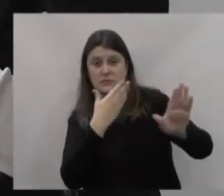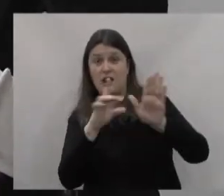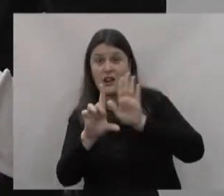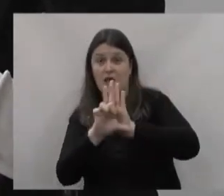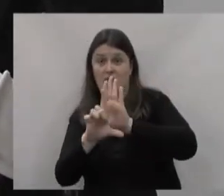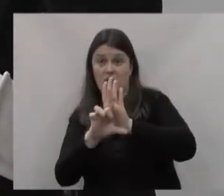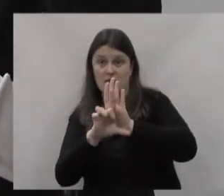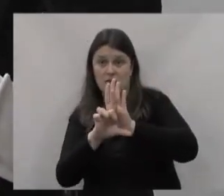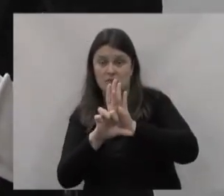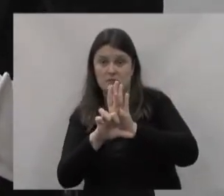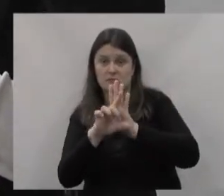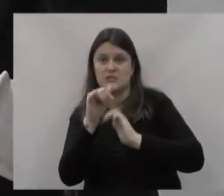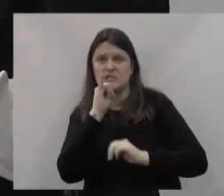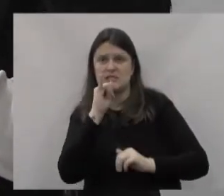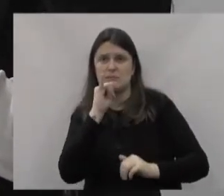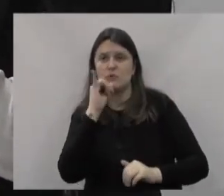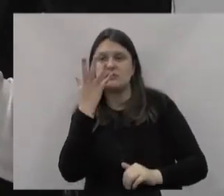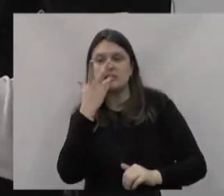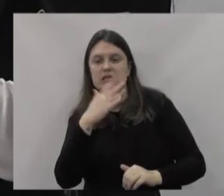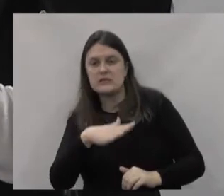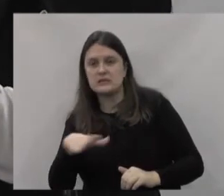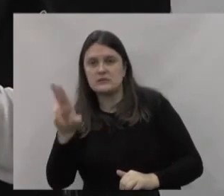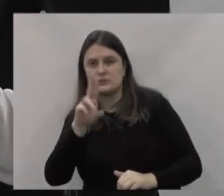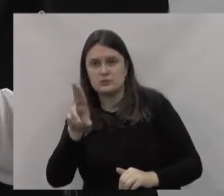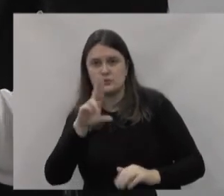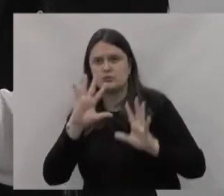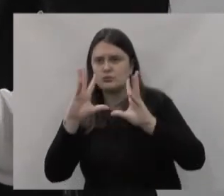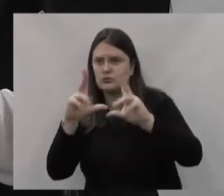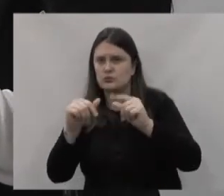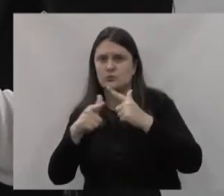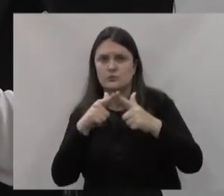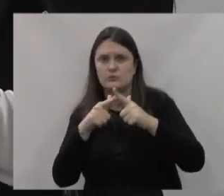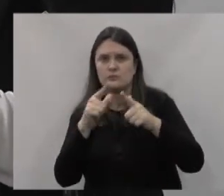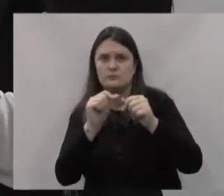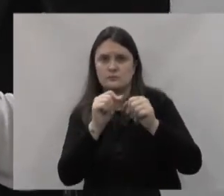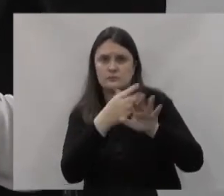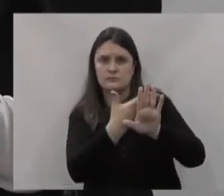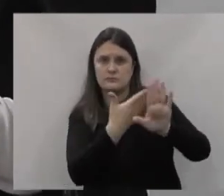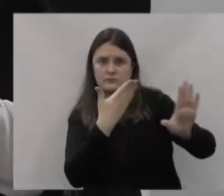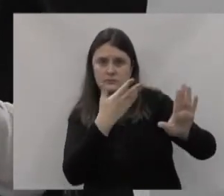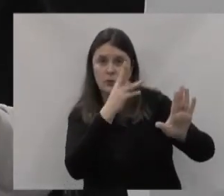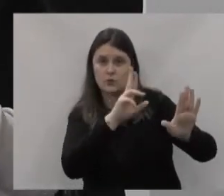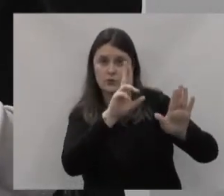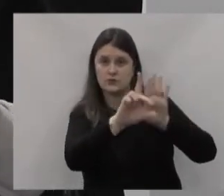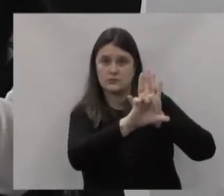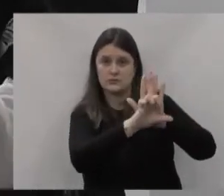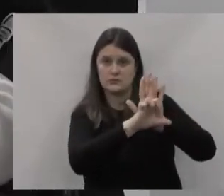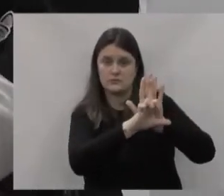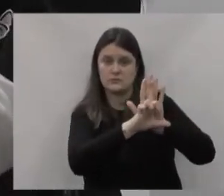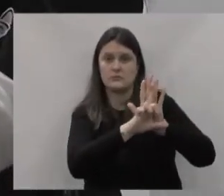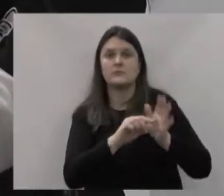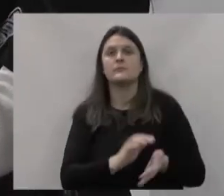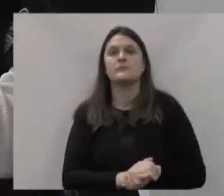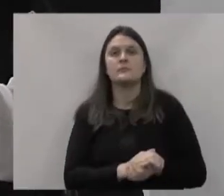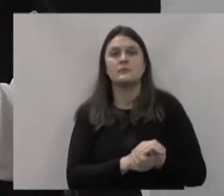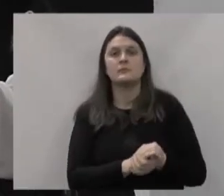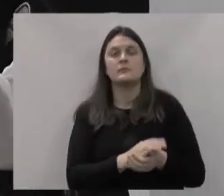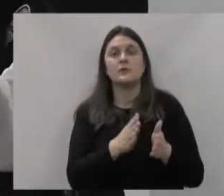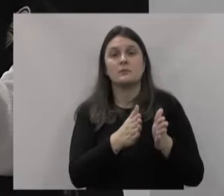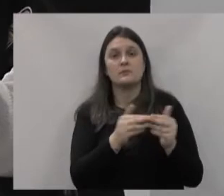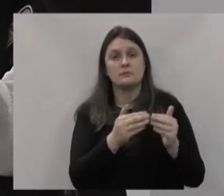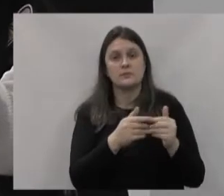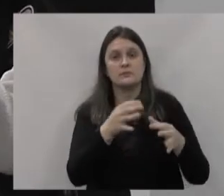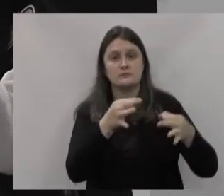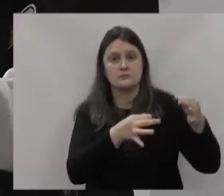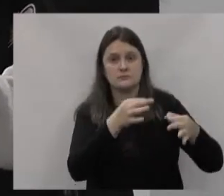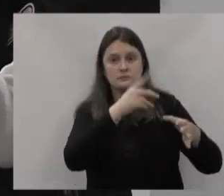protetiva na infância, por exemplo, né? Todos os casos que nós fizemos atendimento agora, o que nós podemos fazer é o pedido de